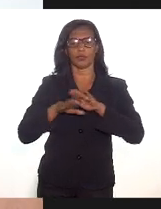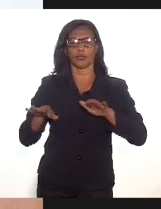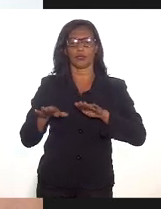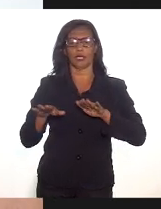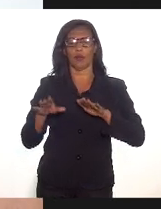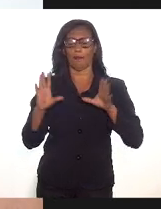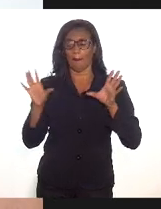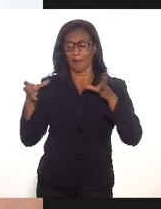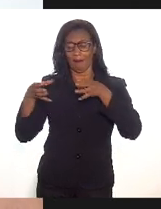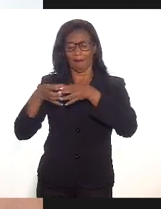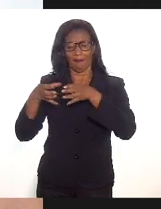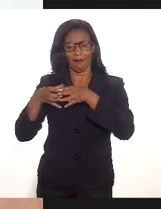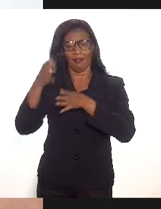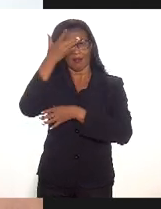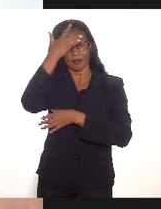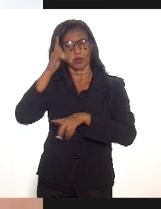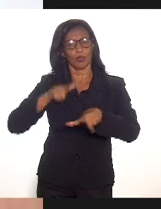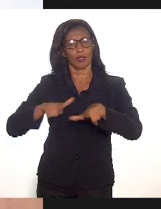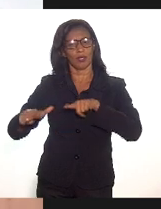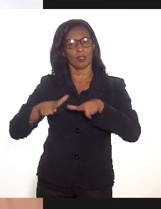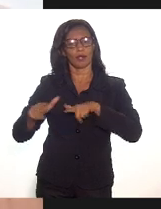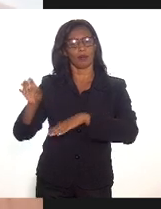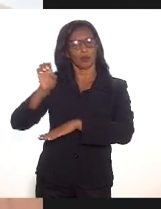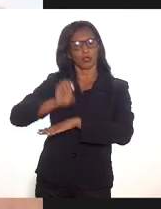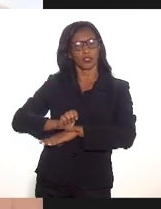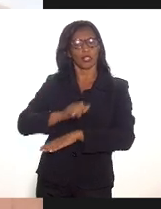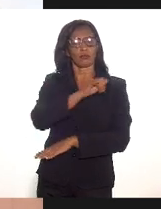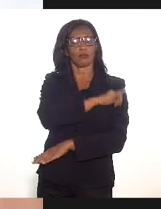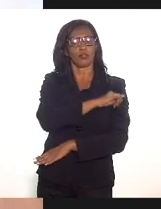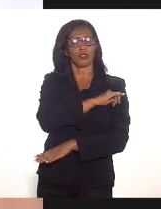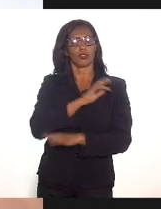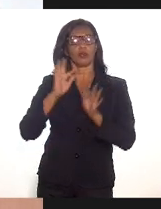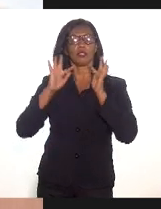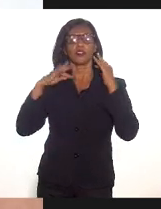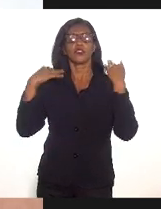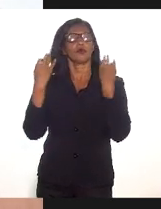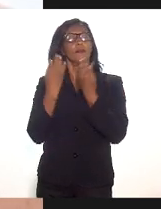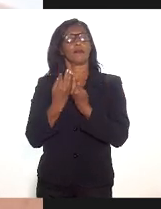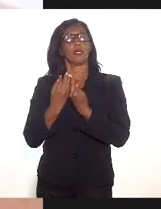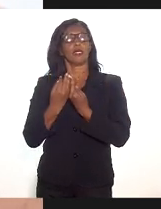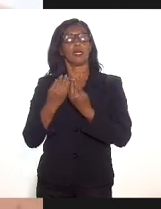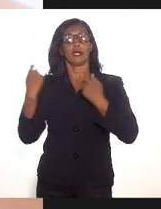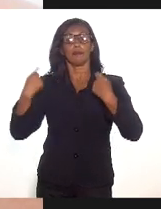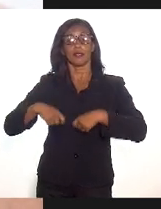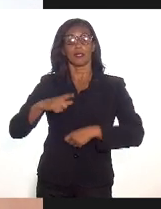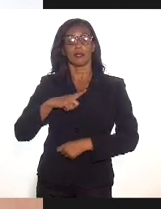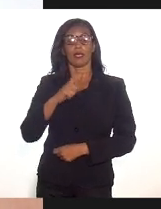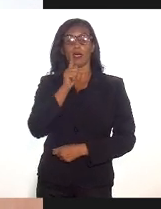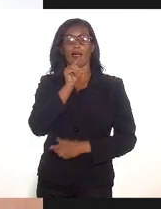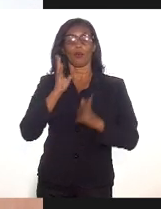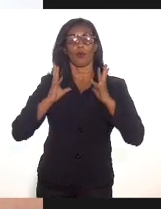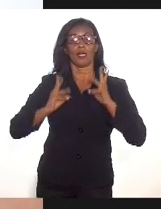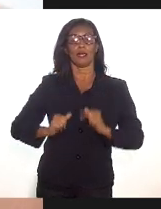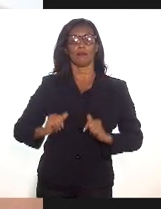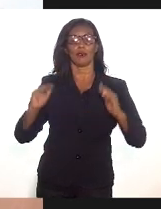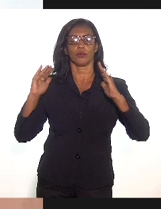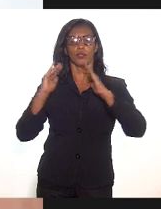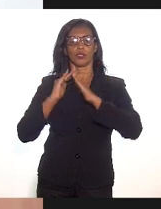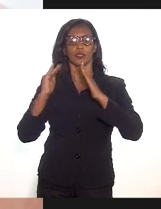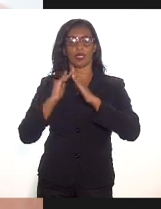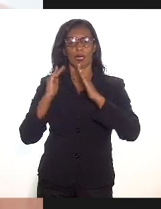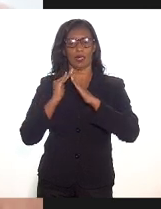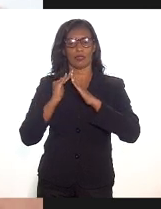da classe trabalhadora do Estado do Rio de Janeiro e das nossas famílias que precisam ter uma água limpa nas suas residências, que precisam